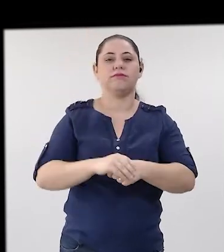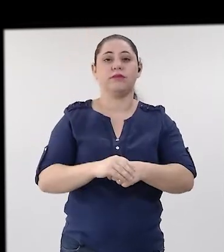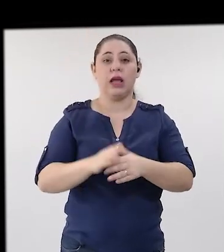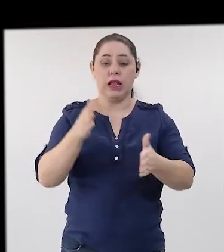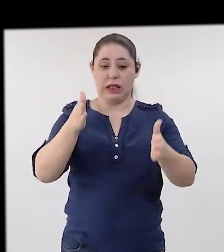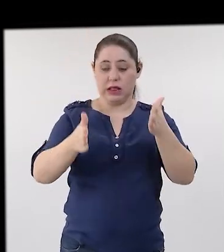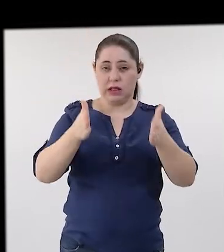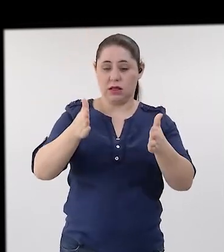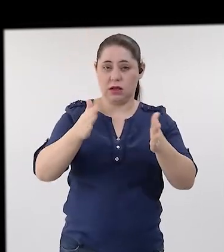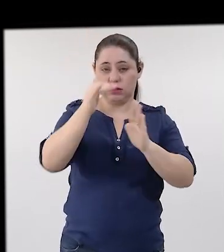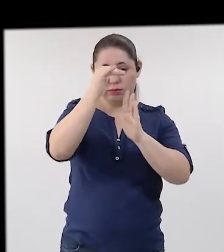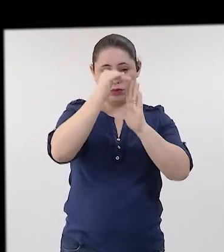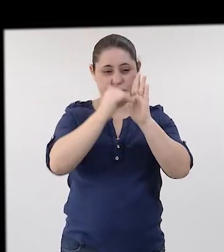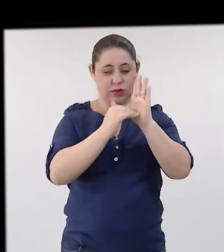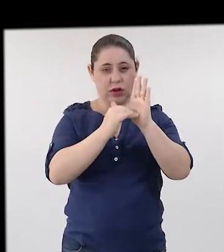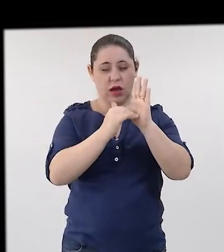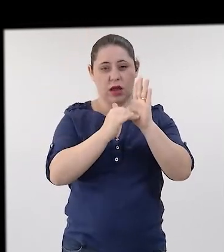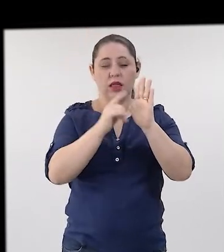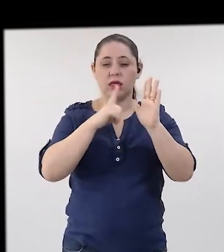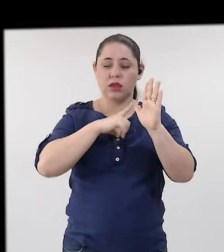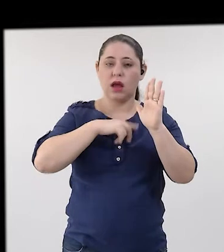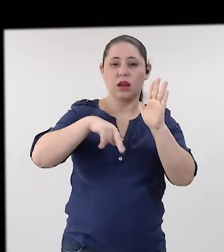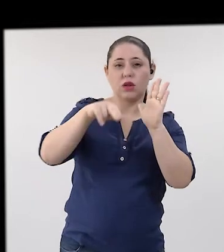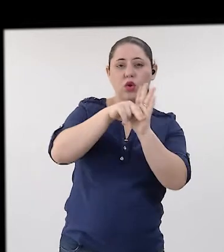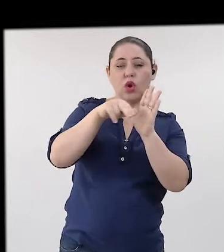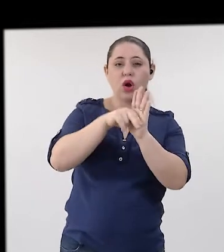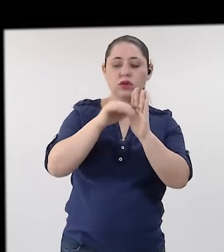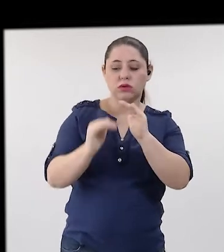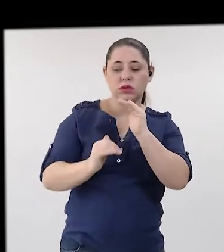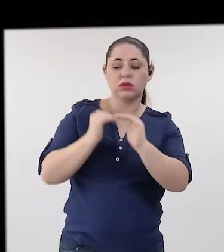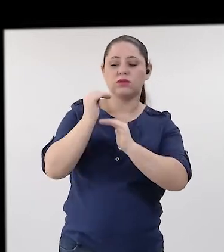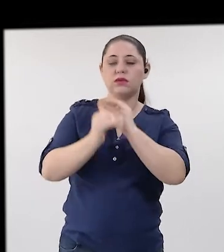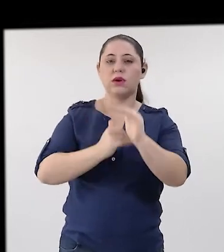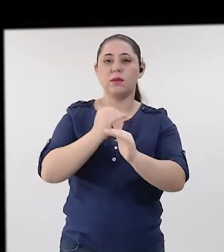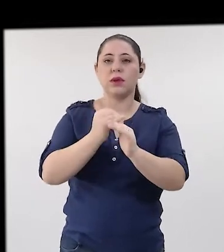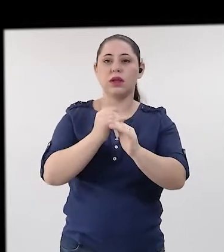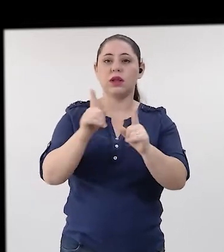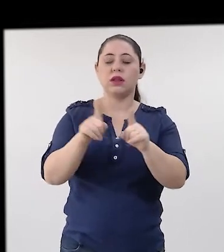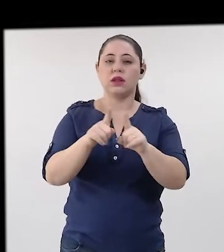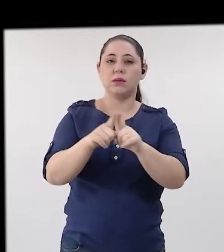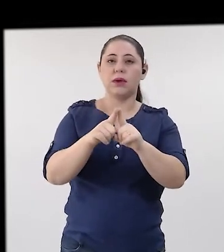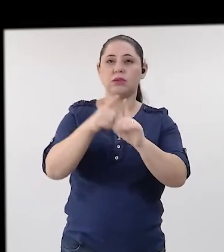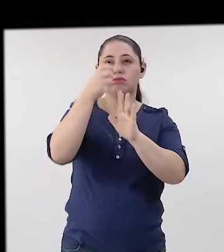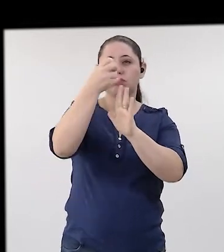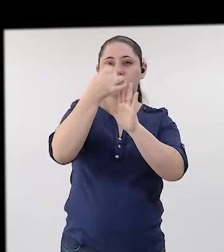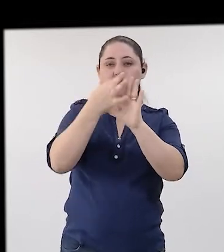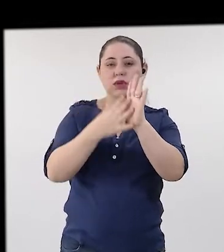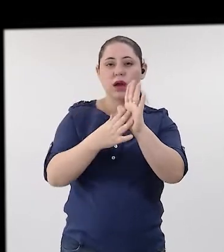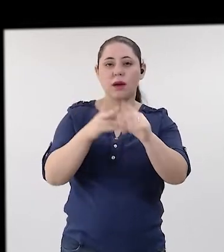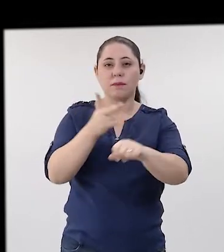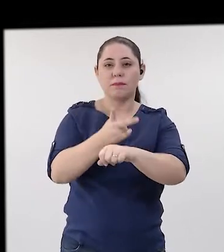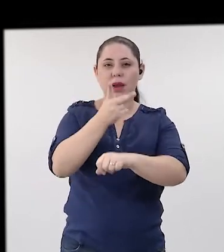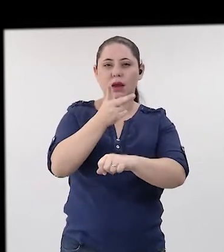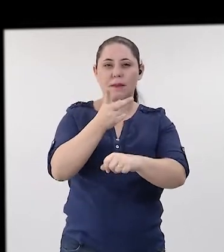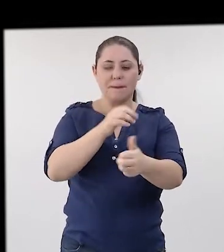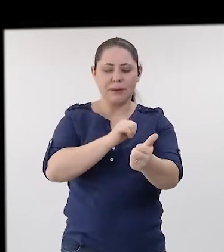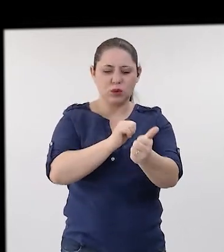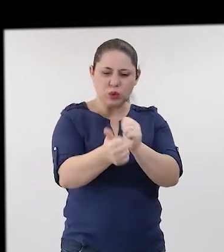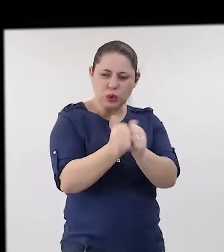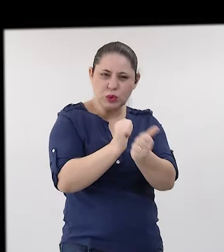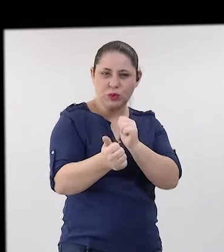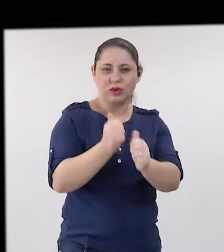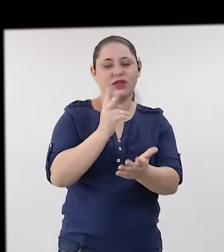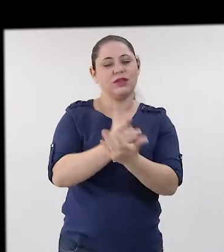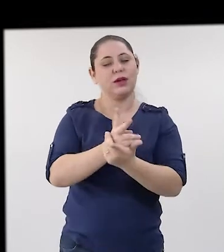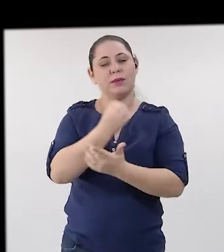nesses parâmetros, a gente consegue, então, realizar uma pontuação de desempenho e um ranqueamento também dos estudantes, para estar gerando um pouquinho de competitividade,